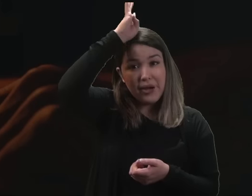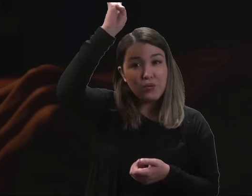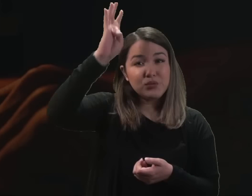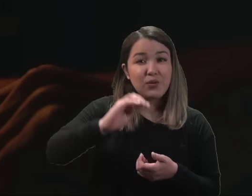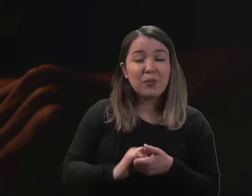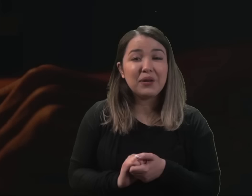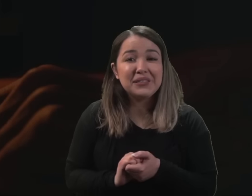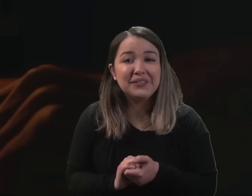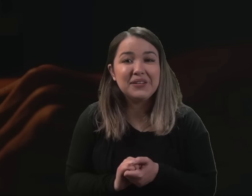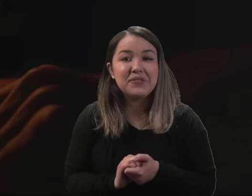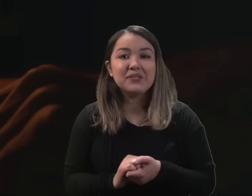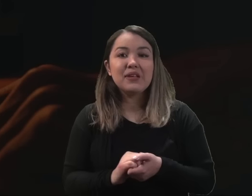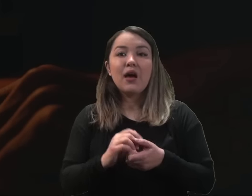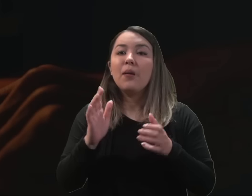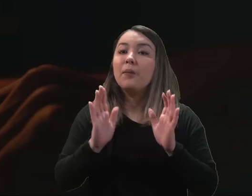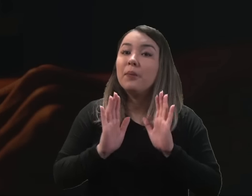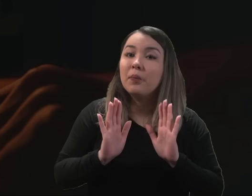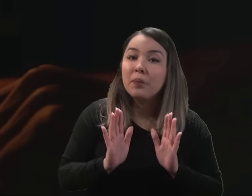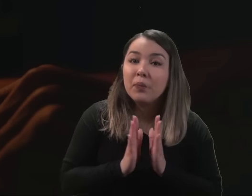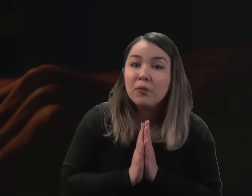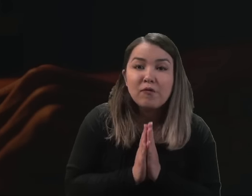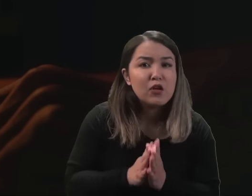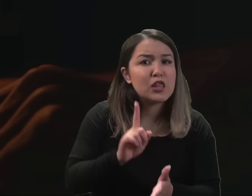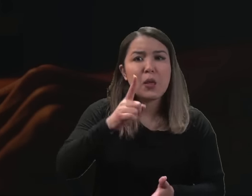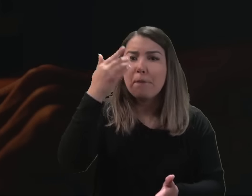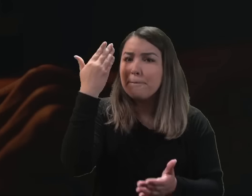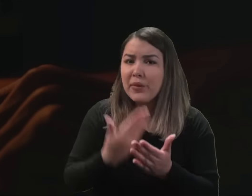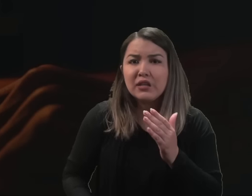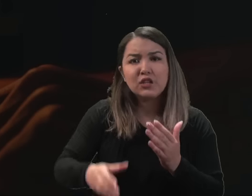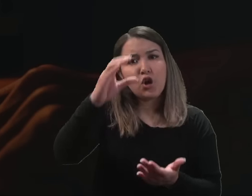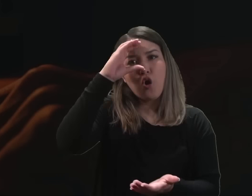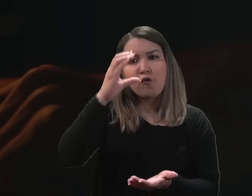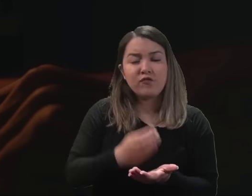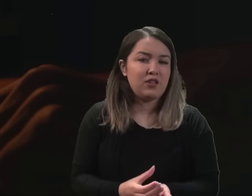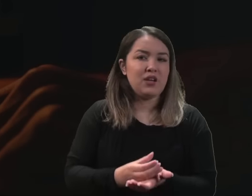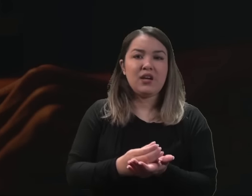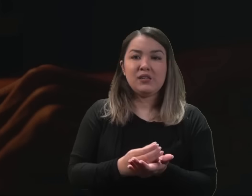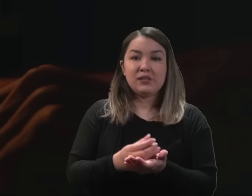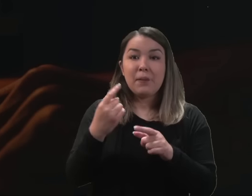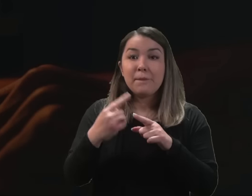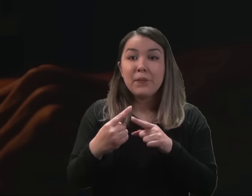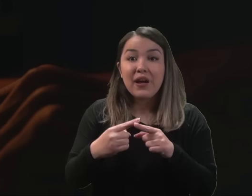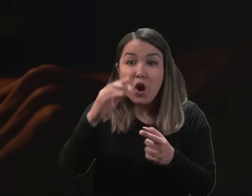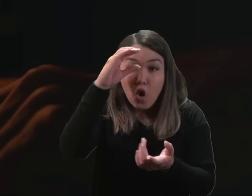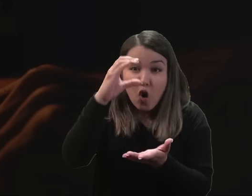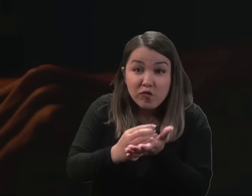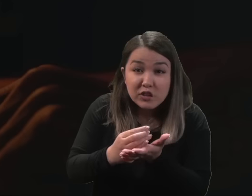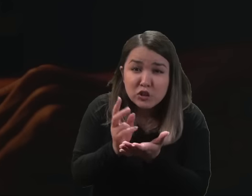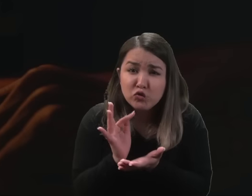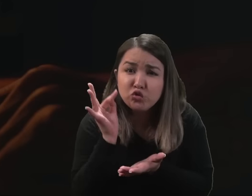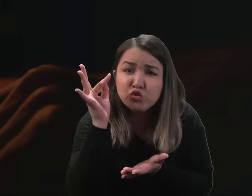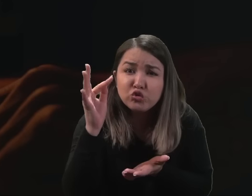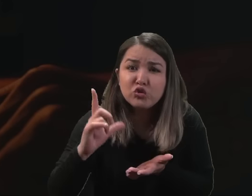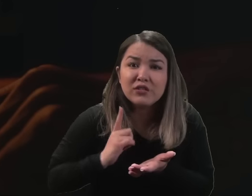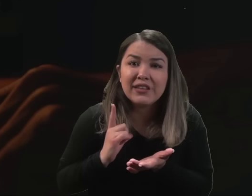não percam a confiança de vocês, porque ela trará grande recompensa.